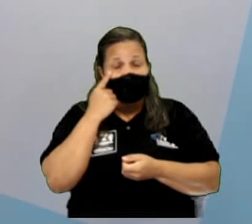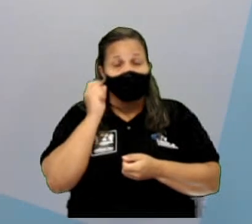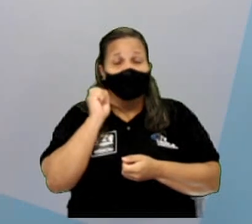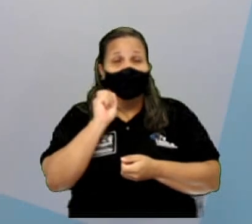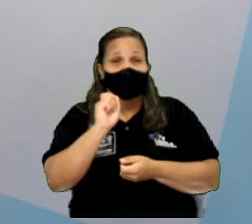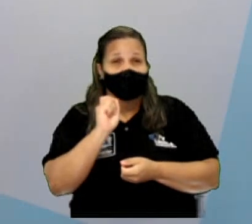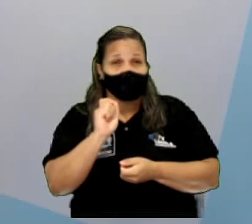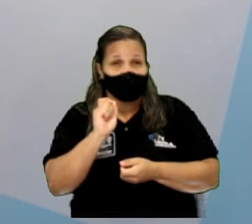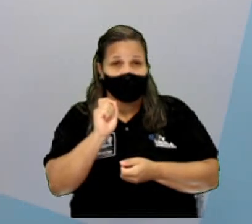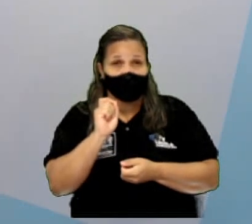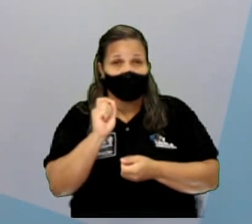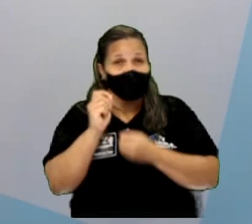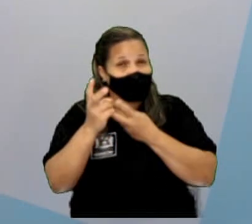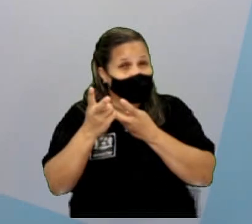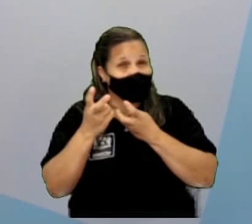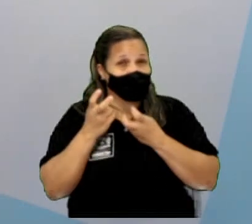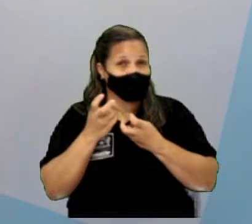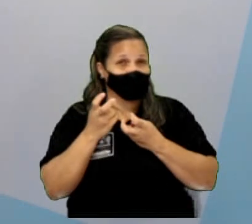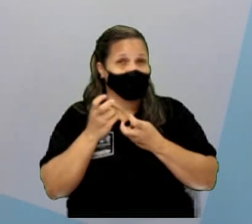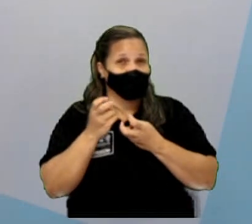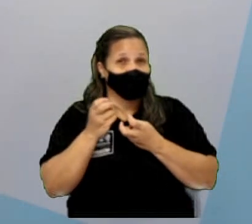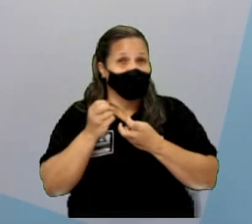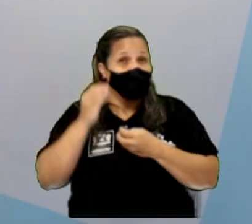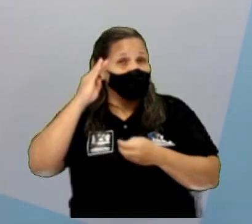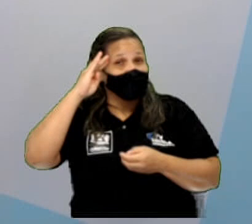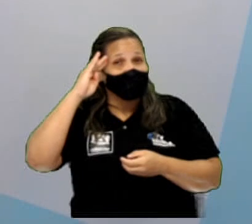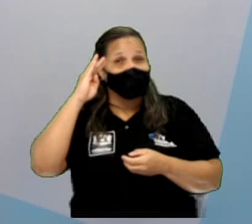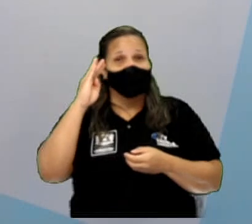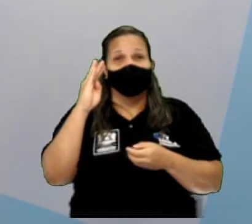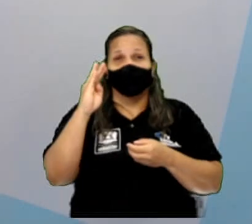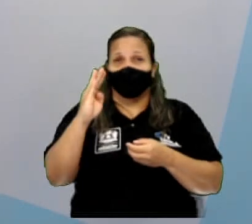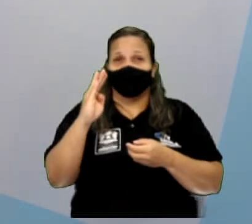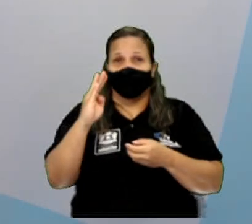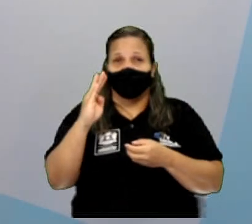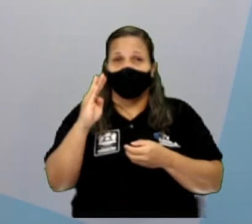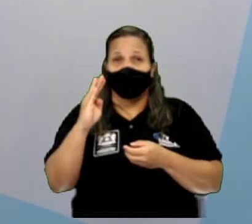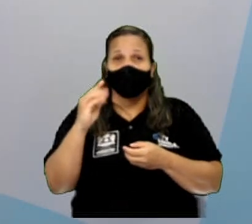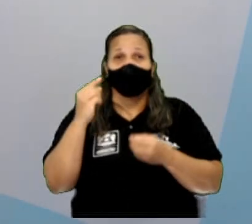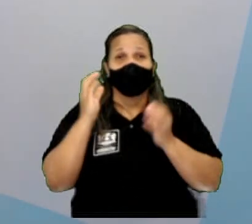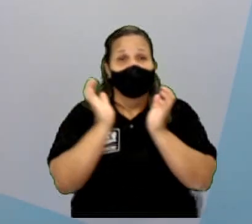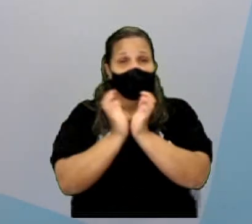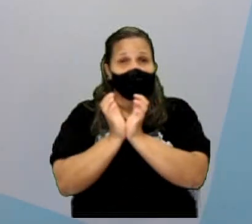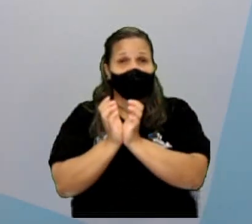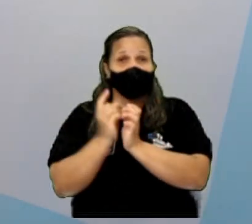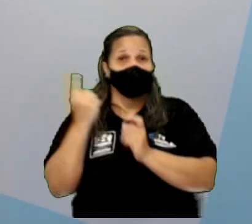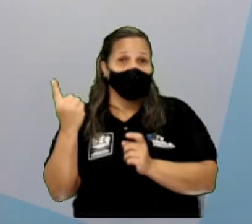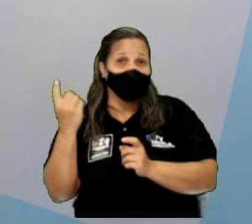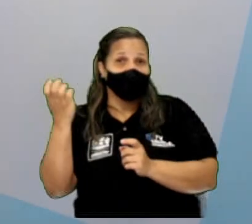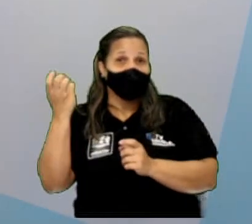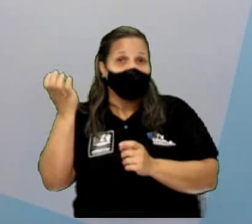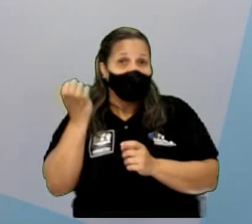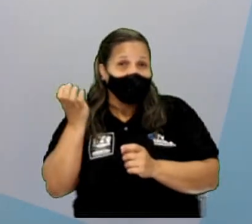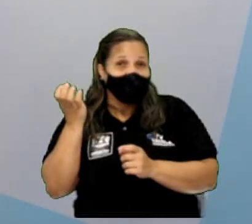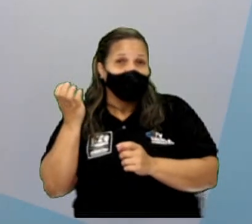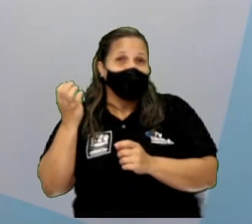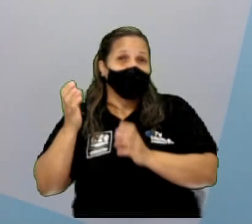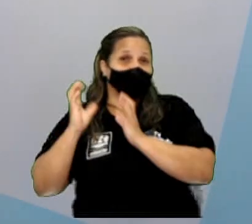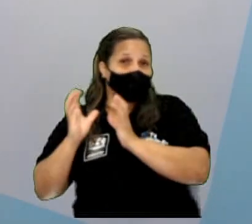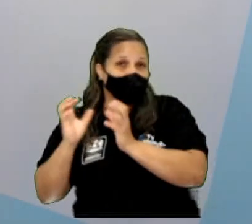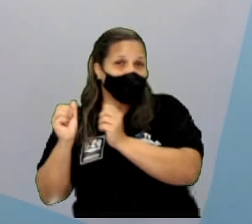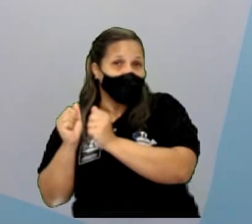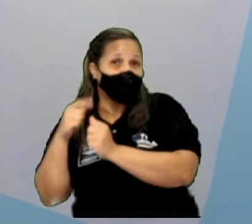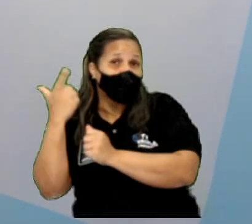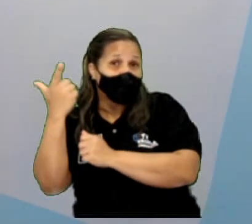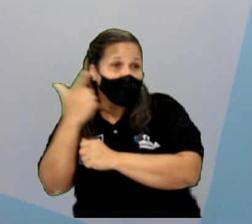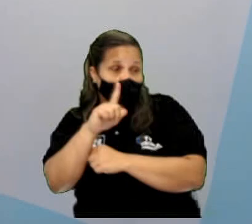princípios eles estão relacionados, né? Então, enquanto uma equipe tenta manter a posse de bola, a outra equipe tenta recuperar a bola. Enquanto uma